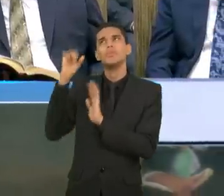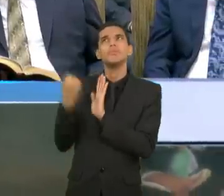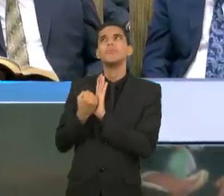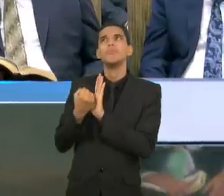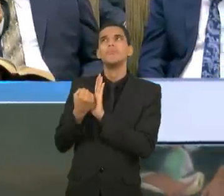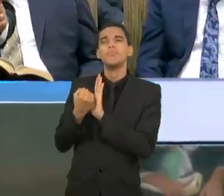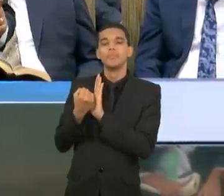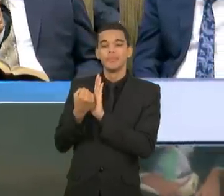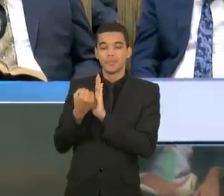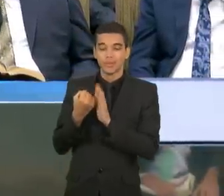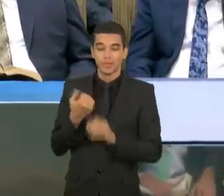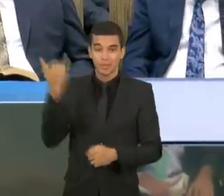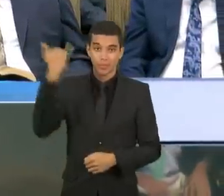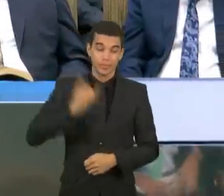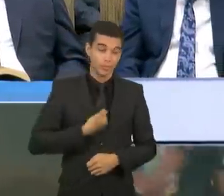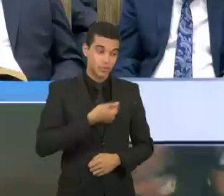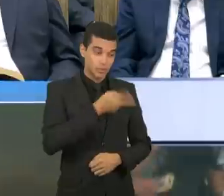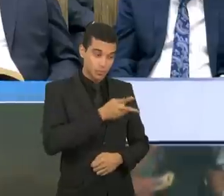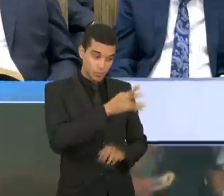saia do script.